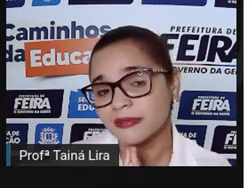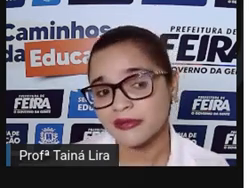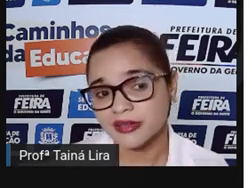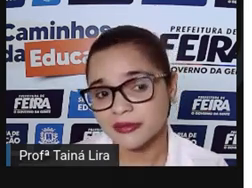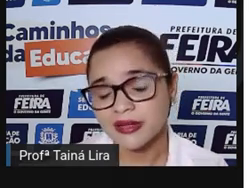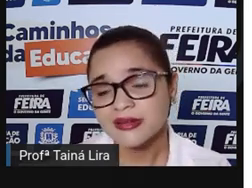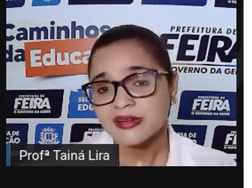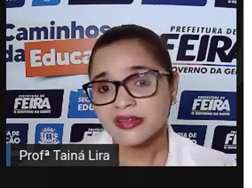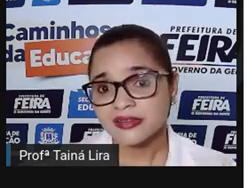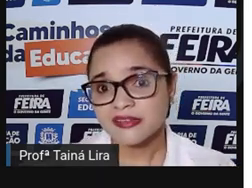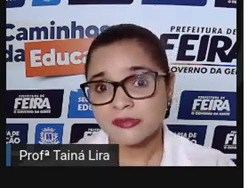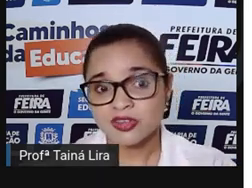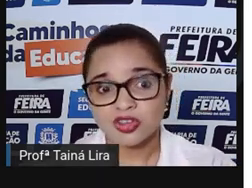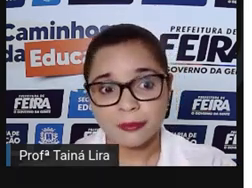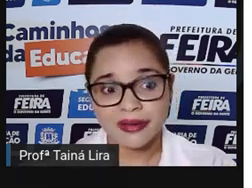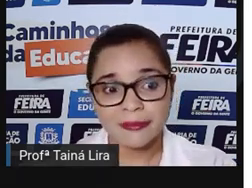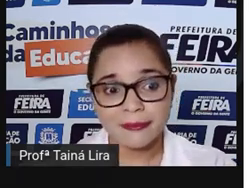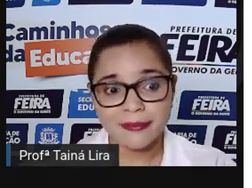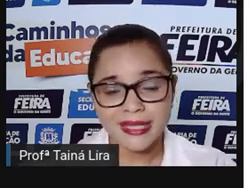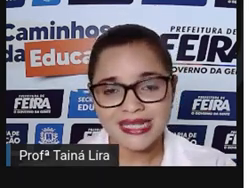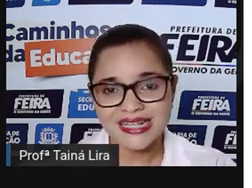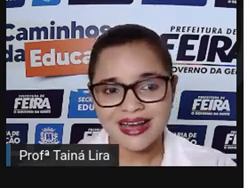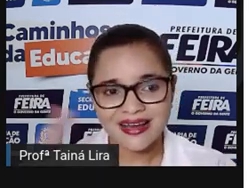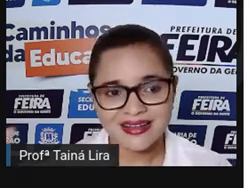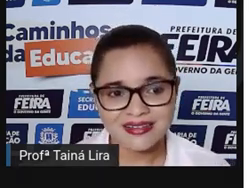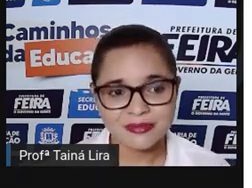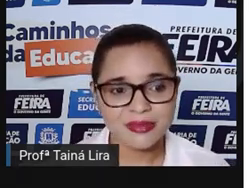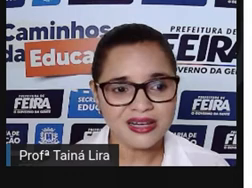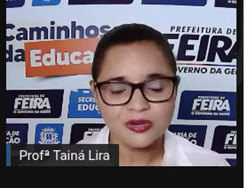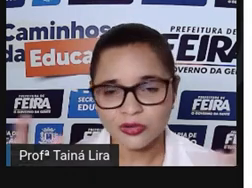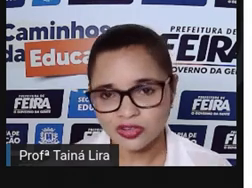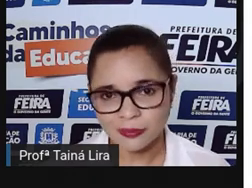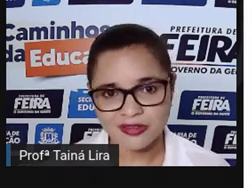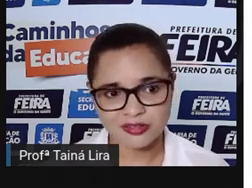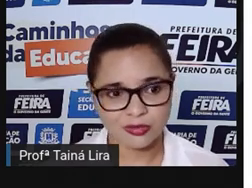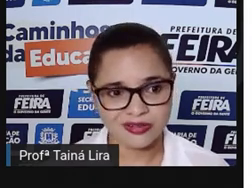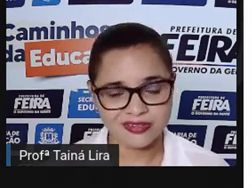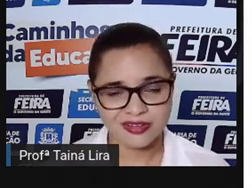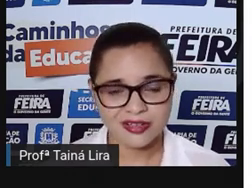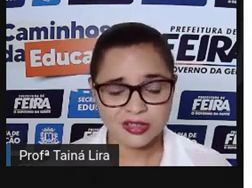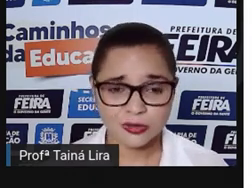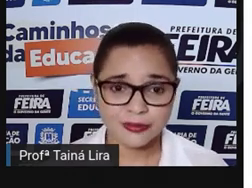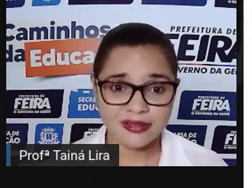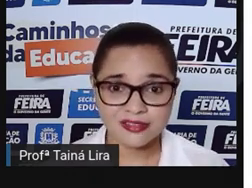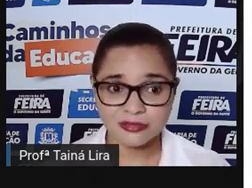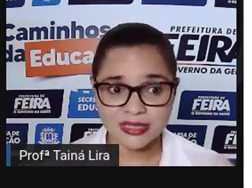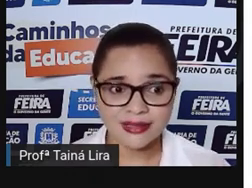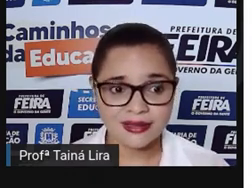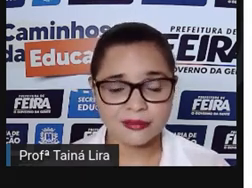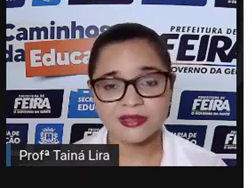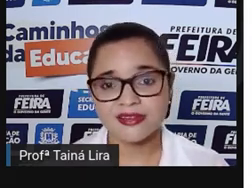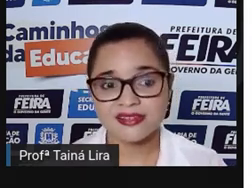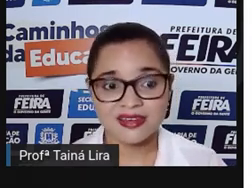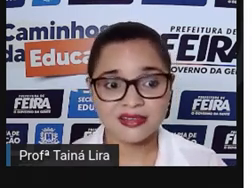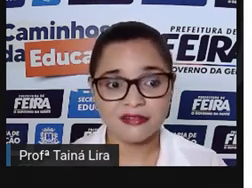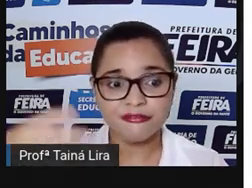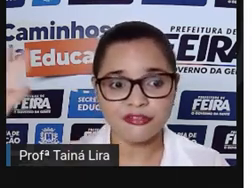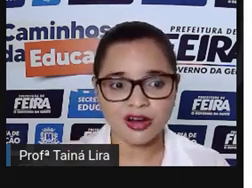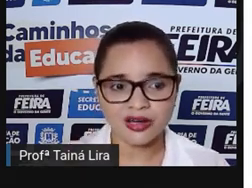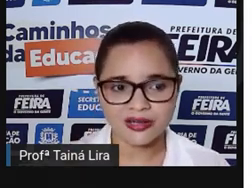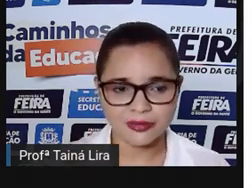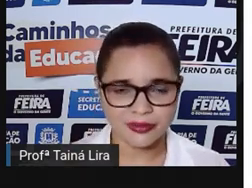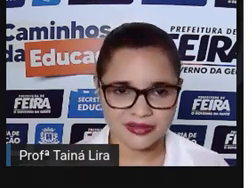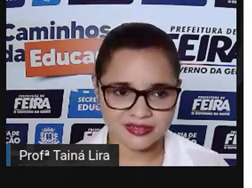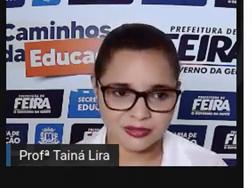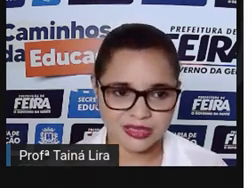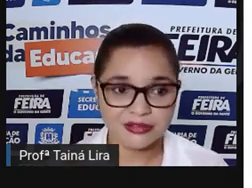é um programa que é transmitido para milhares, milhões de pessoas no Brasil inteiro e muitas vezes até